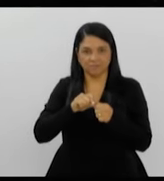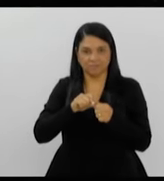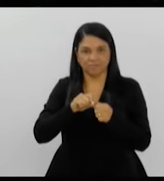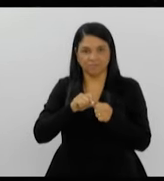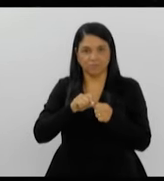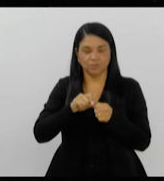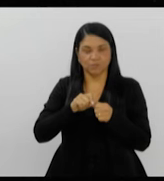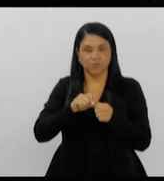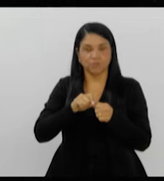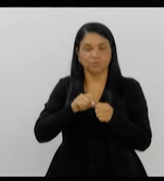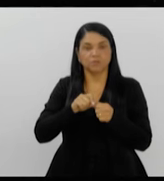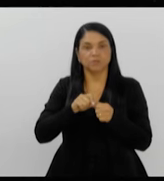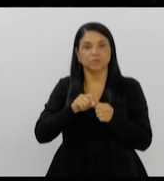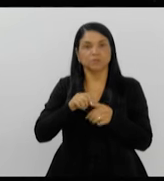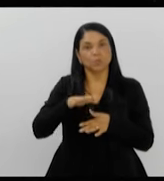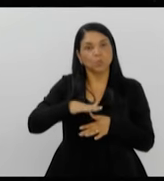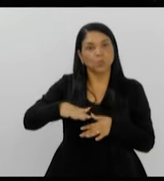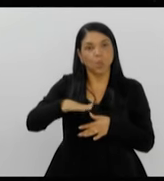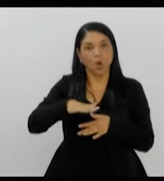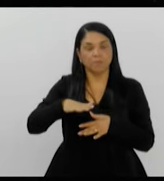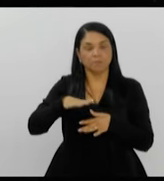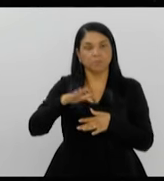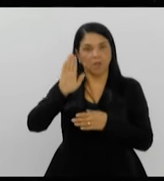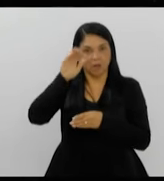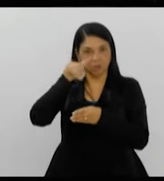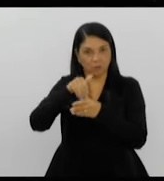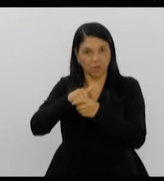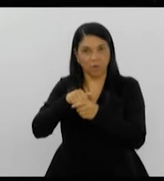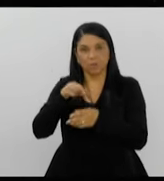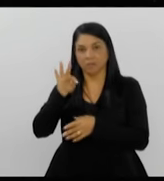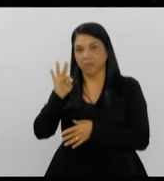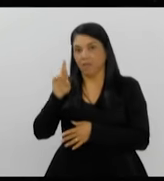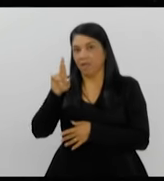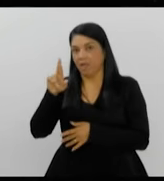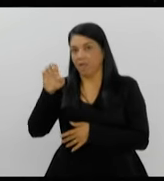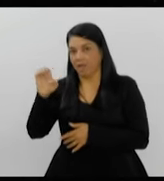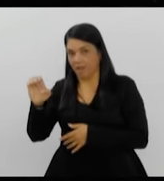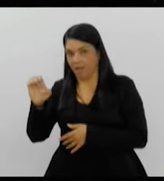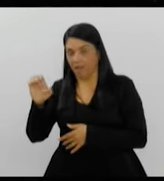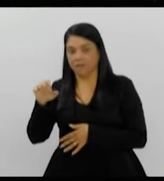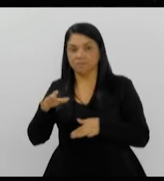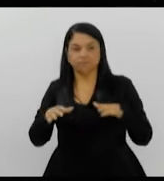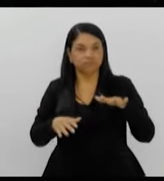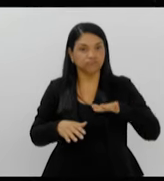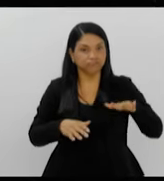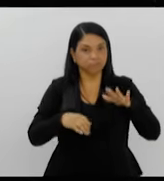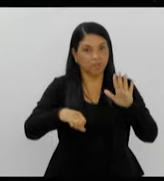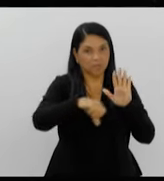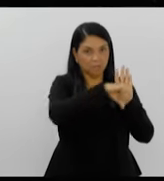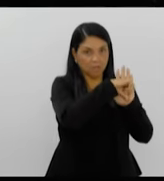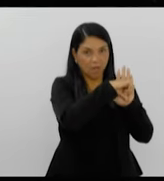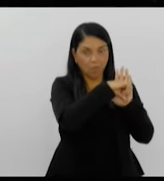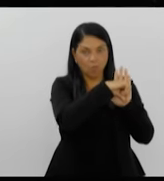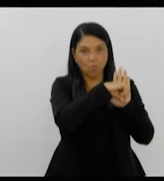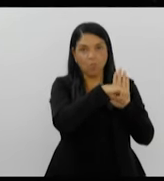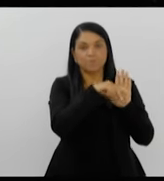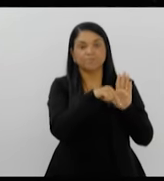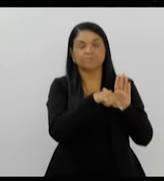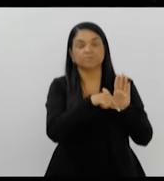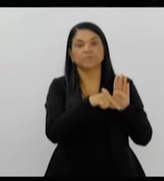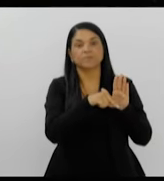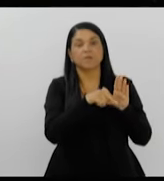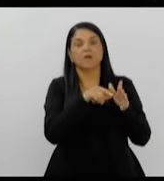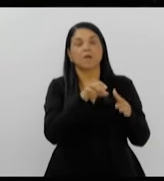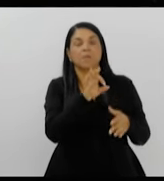âmbito eleitoral é o tre e no âmbito criminal é